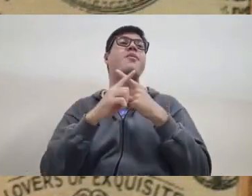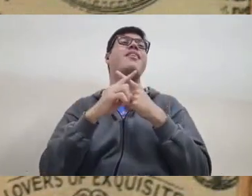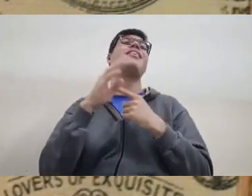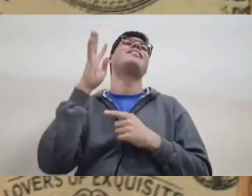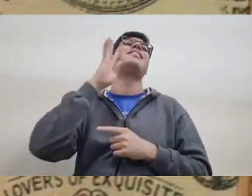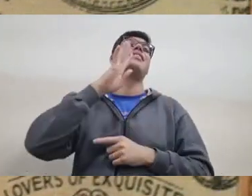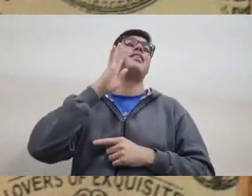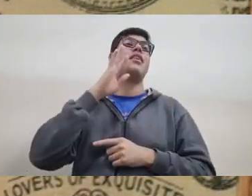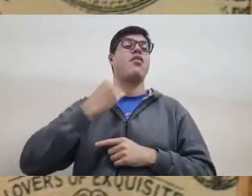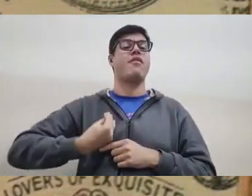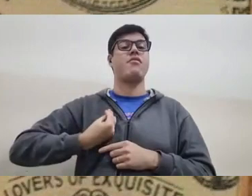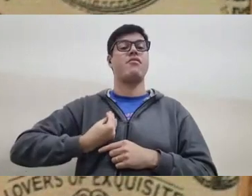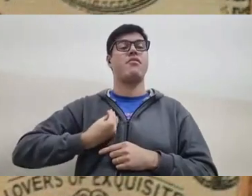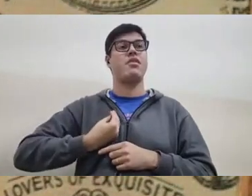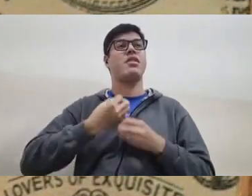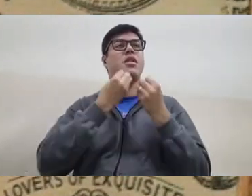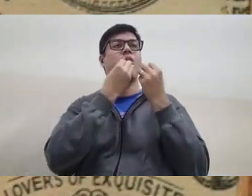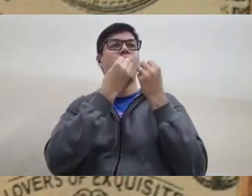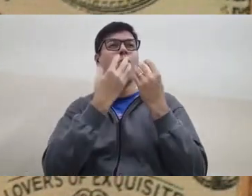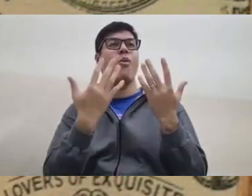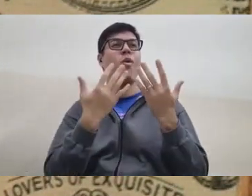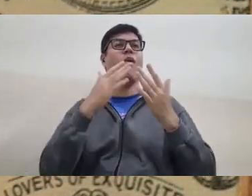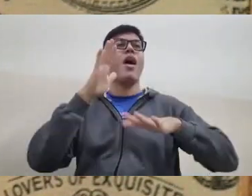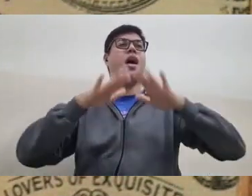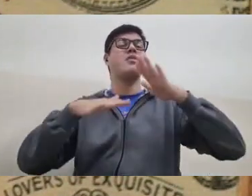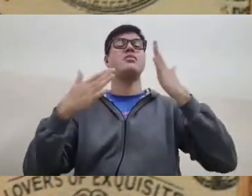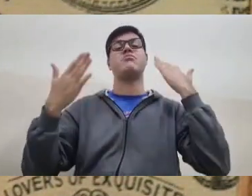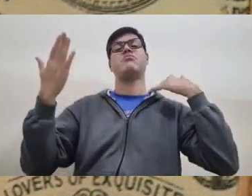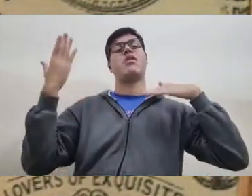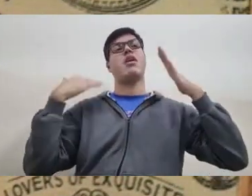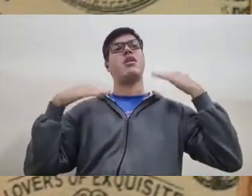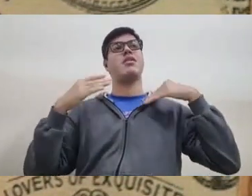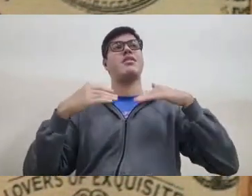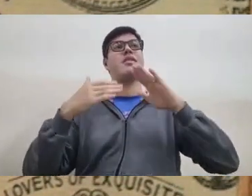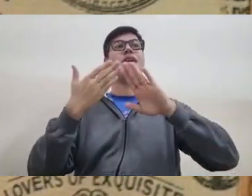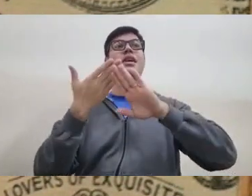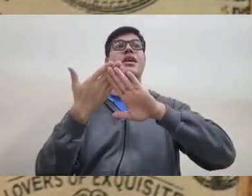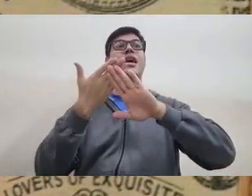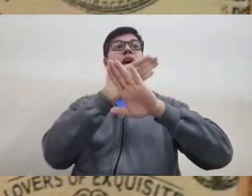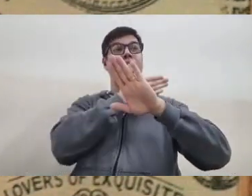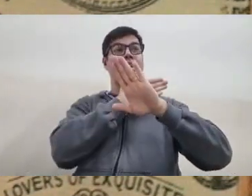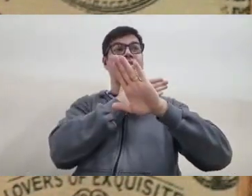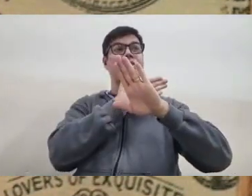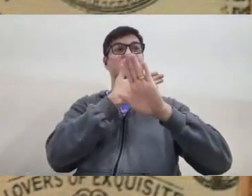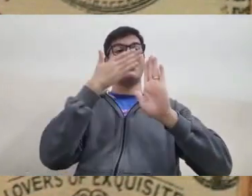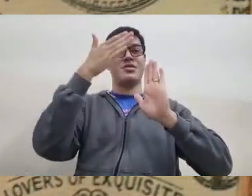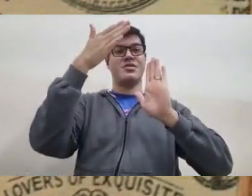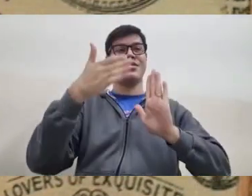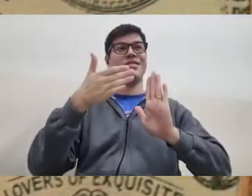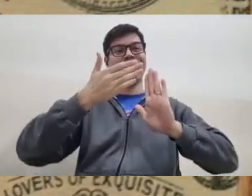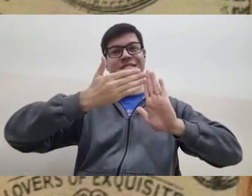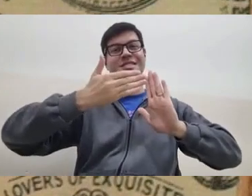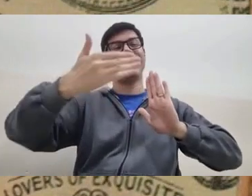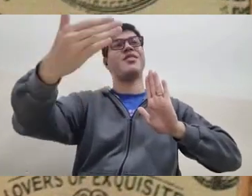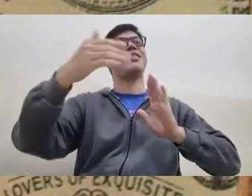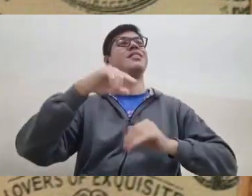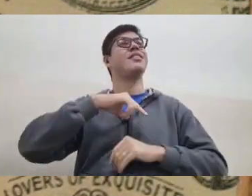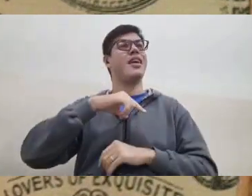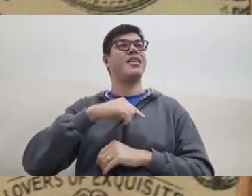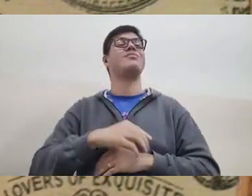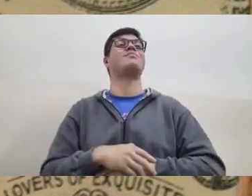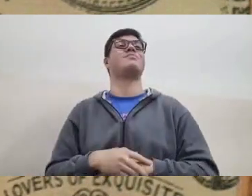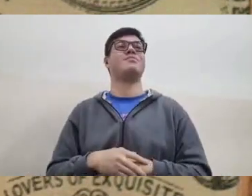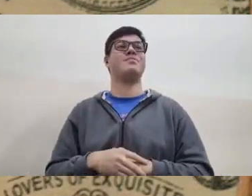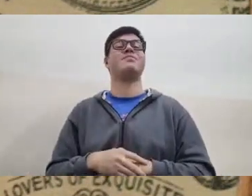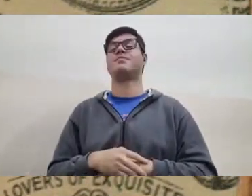muito legal porque a vida é feito isso que quando você faz um passeio antes ou durante ou depois muito bem